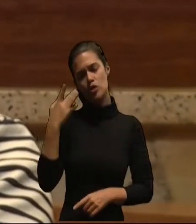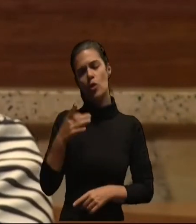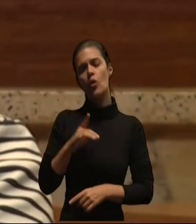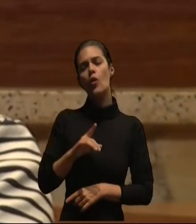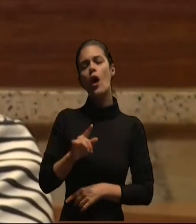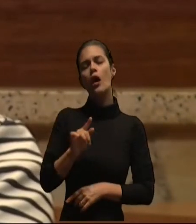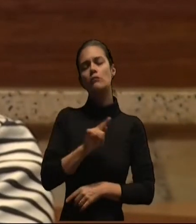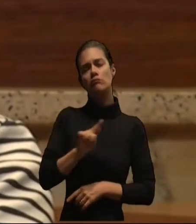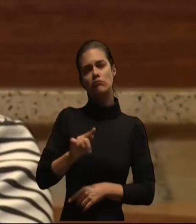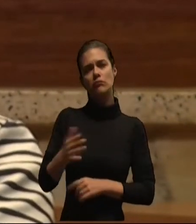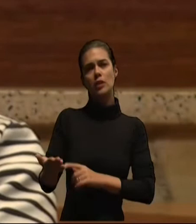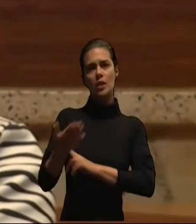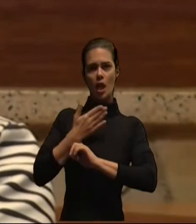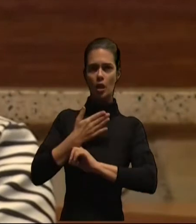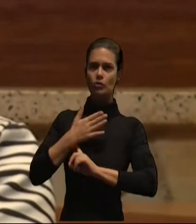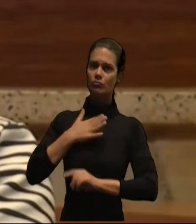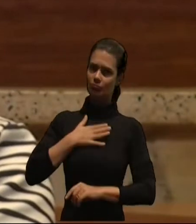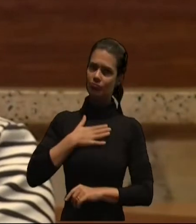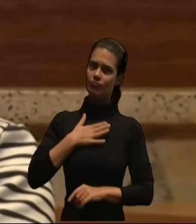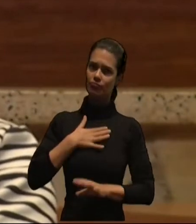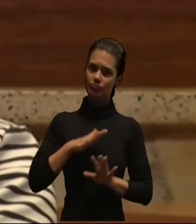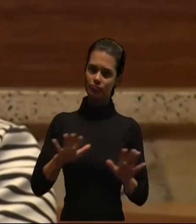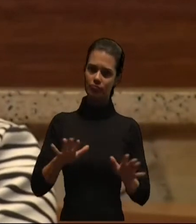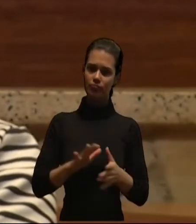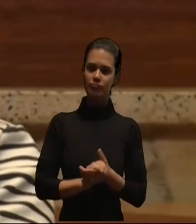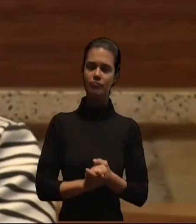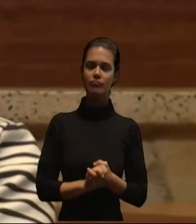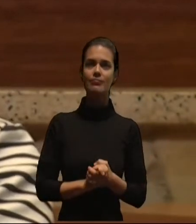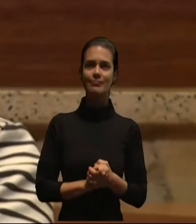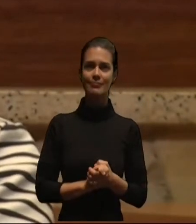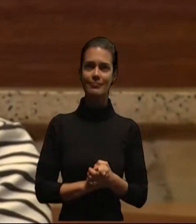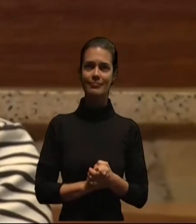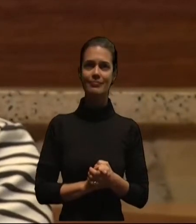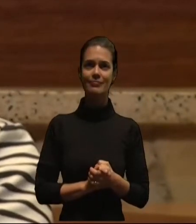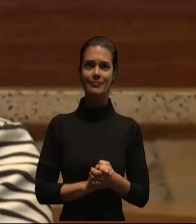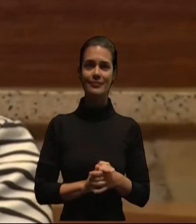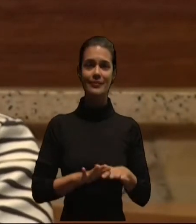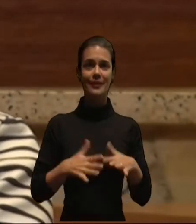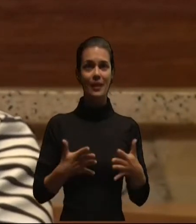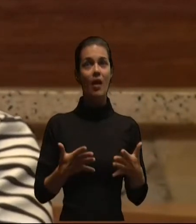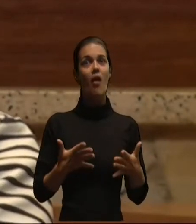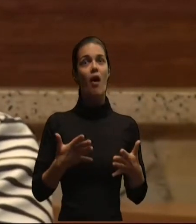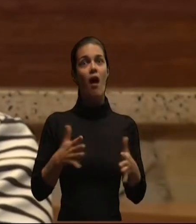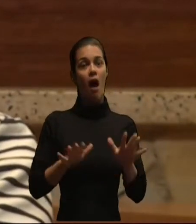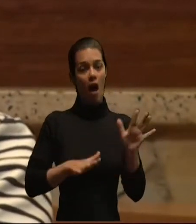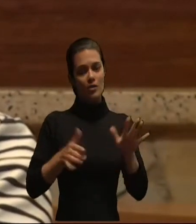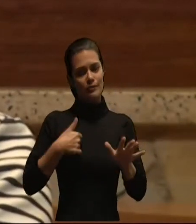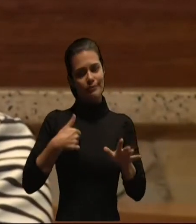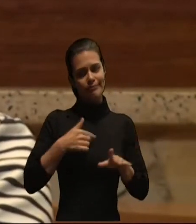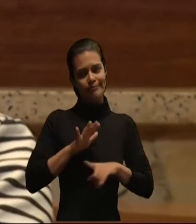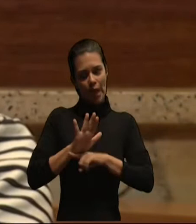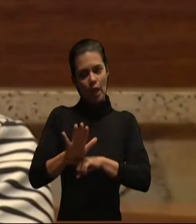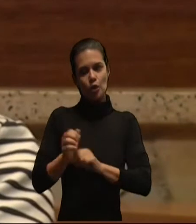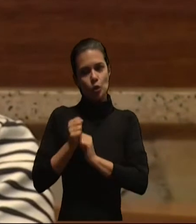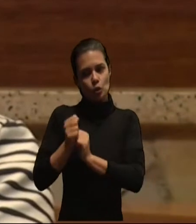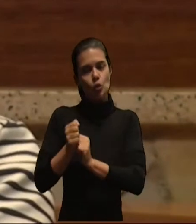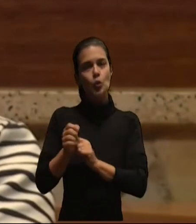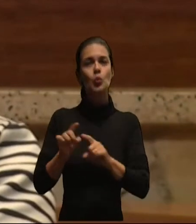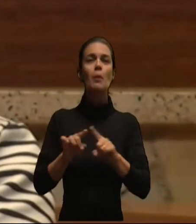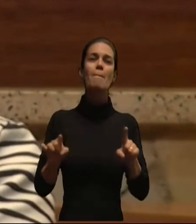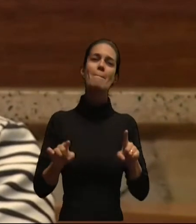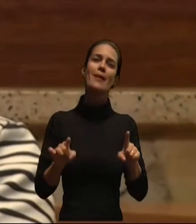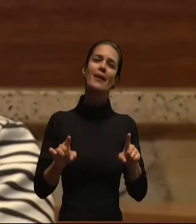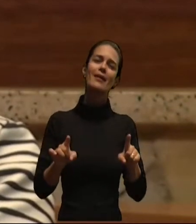E às vezes a compra fica meio desorganizada, aí eu fujo com ele para dar uma organizada nas compras. Mas temos sentido